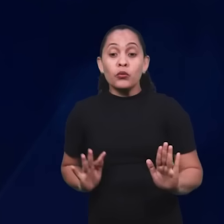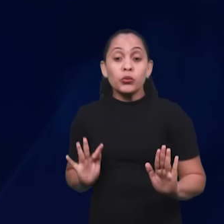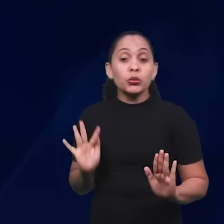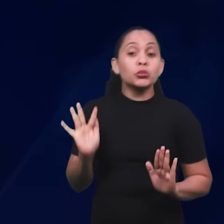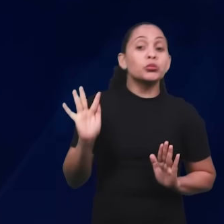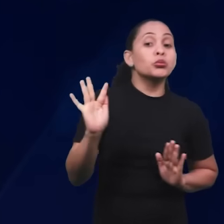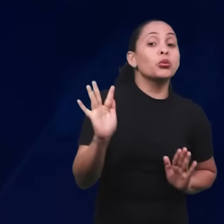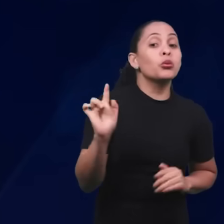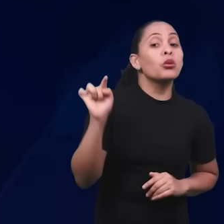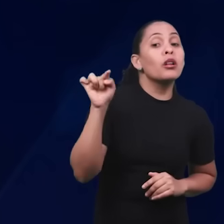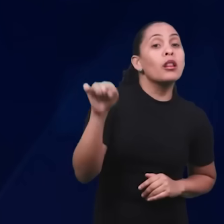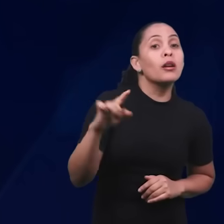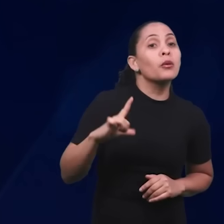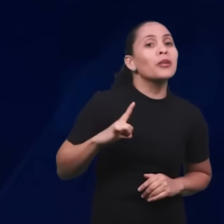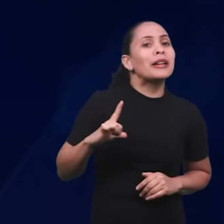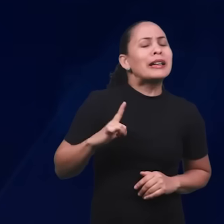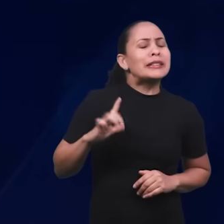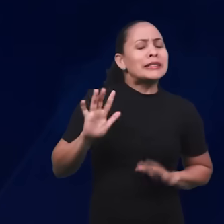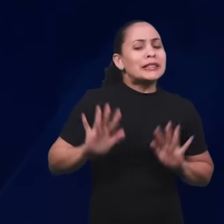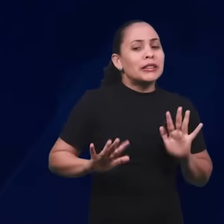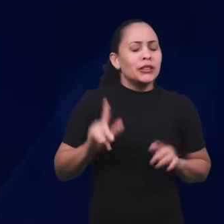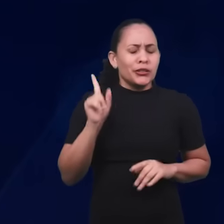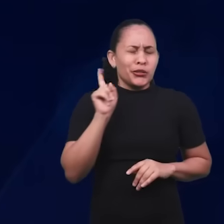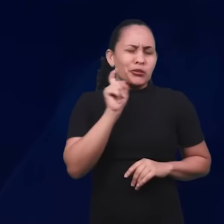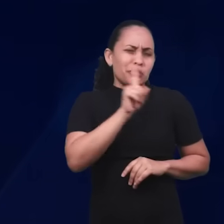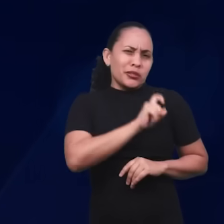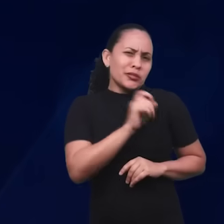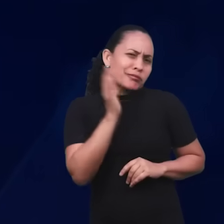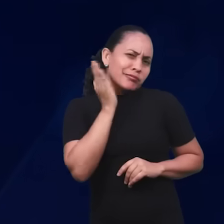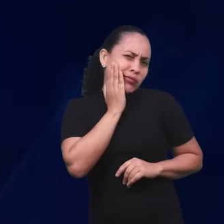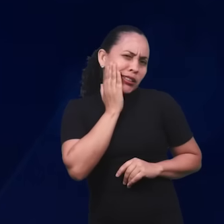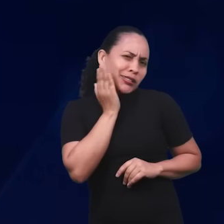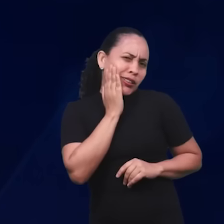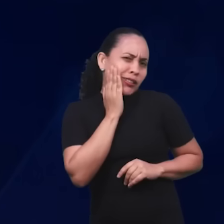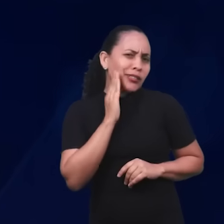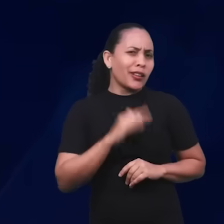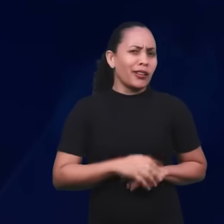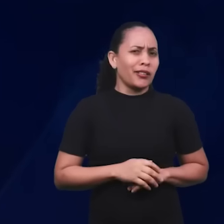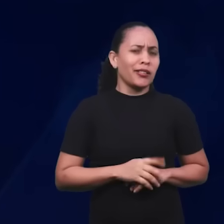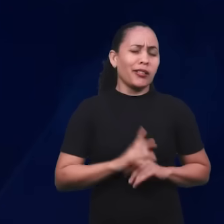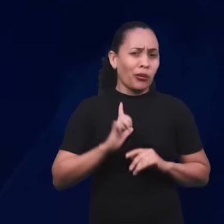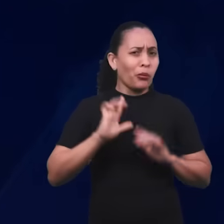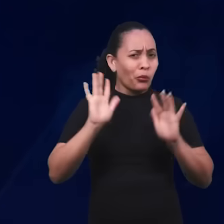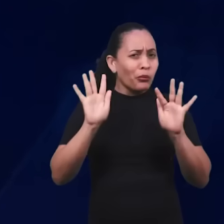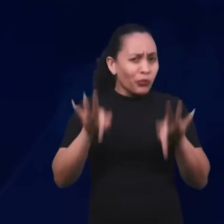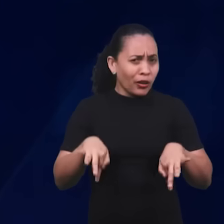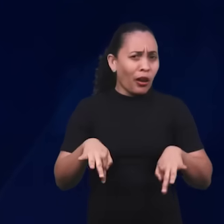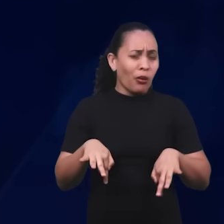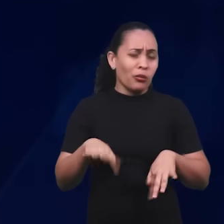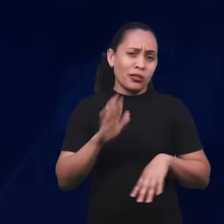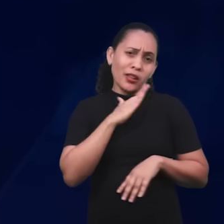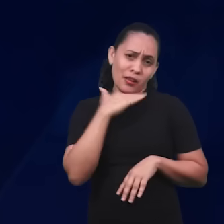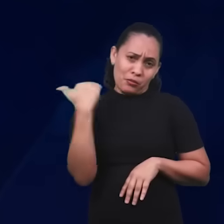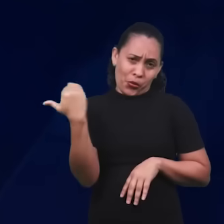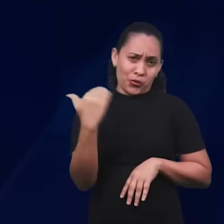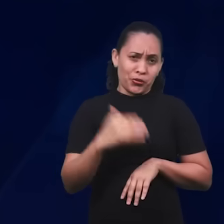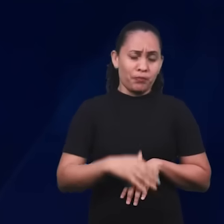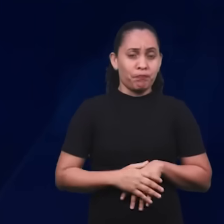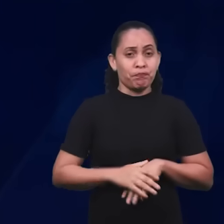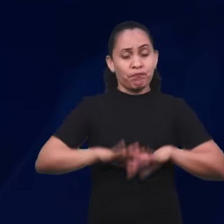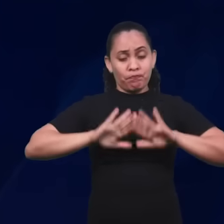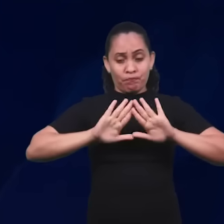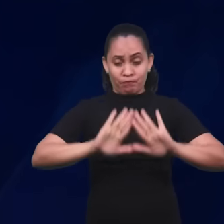destino. E esse destino, às vezes, é muito duro para o homem entender, né, que é o destino final, que é a morte.